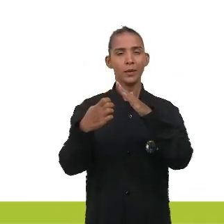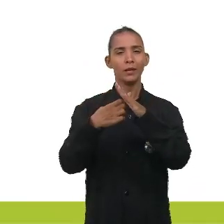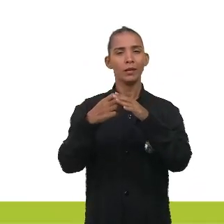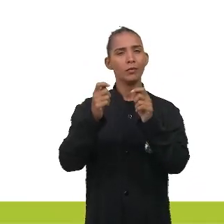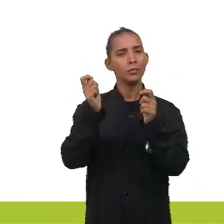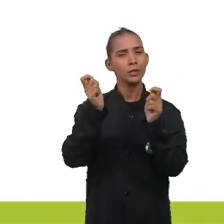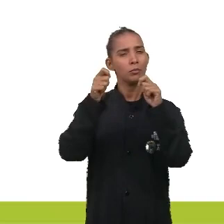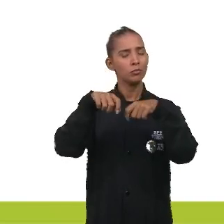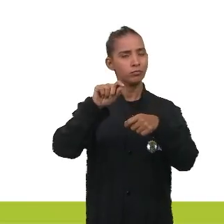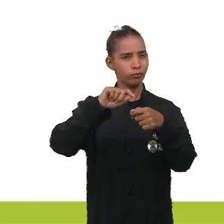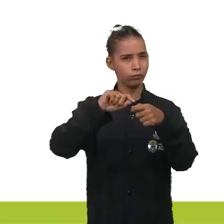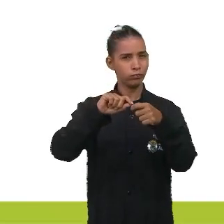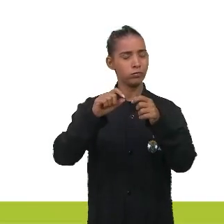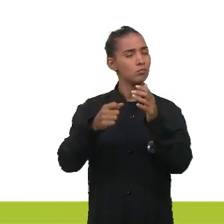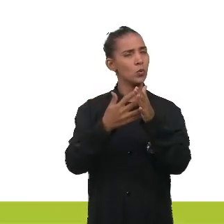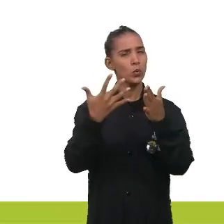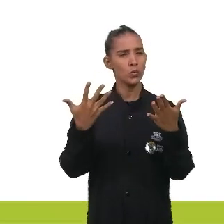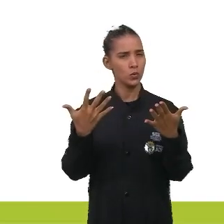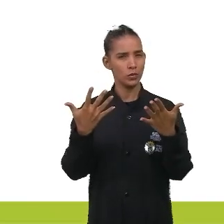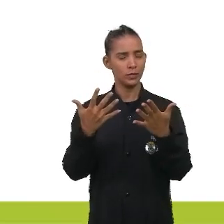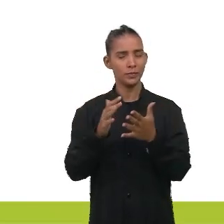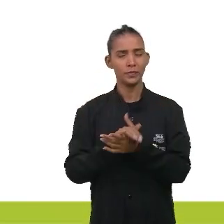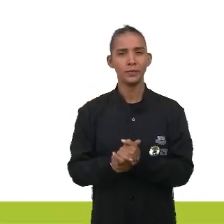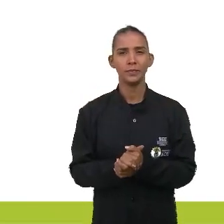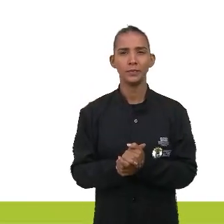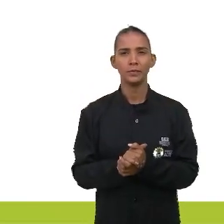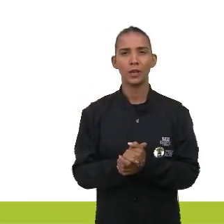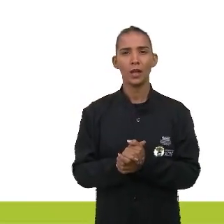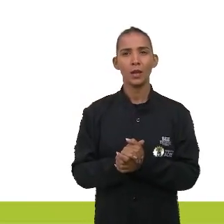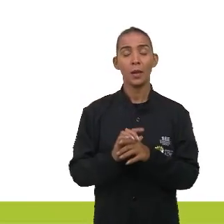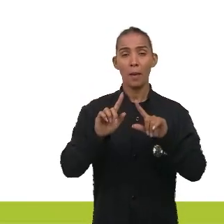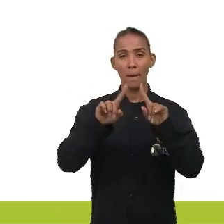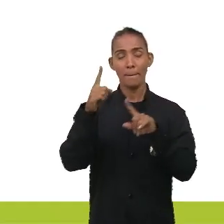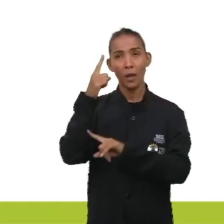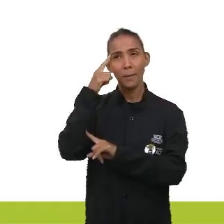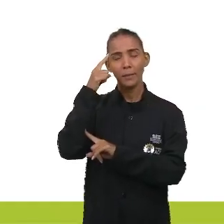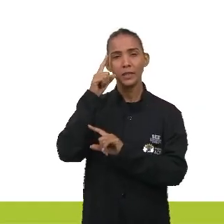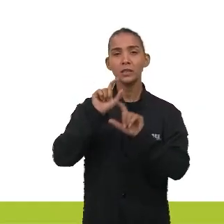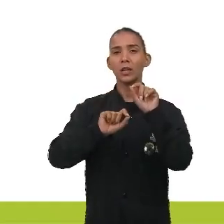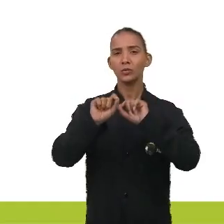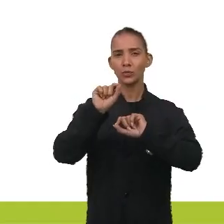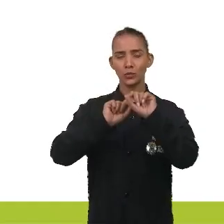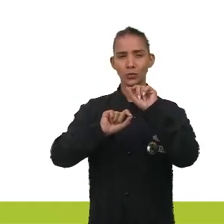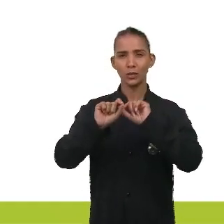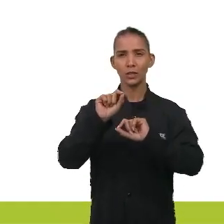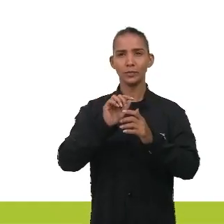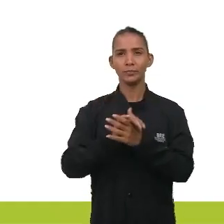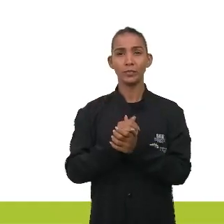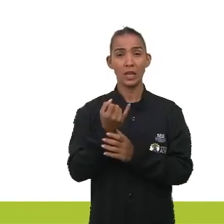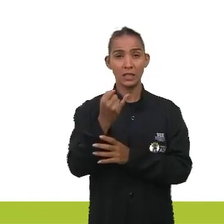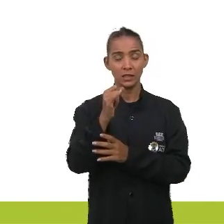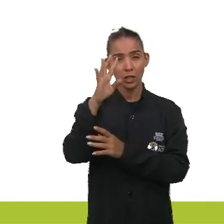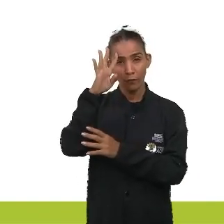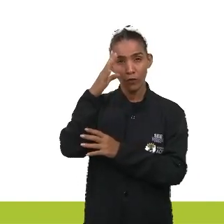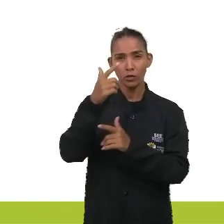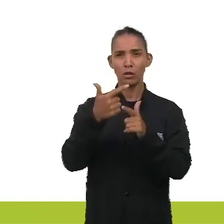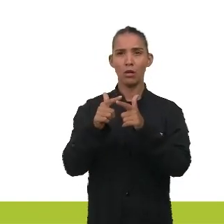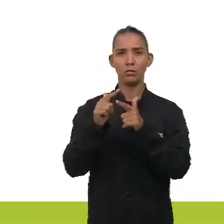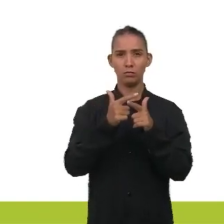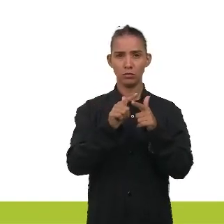produzir? Agora, quero ter em mente o seguinte. Se eu fosse resolver esse problema